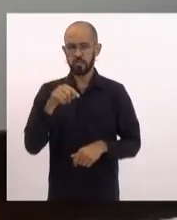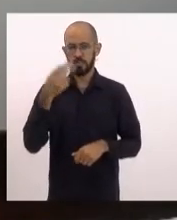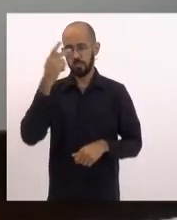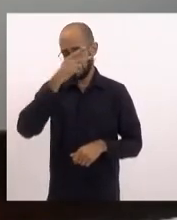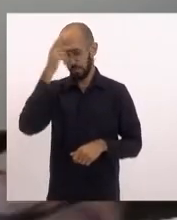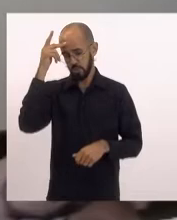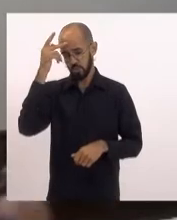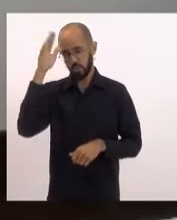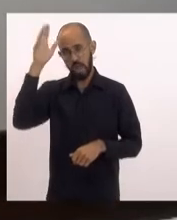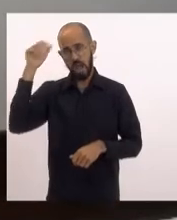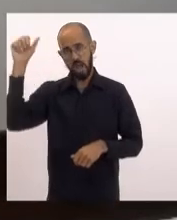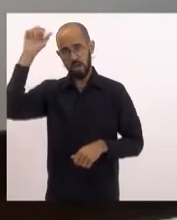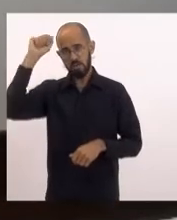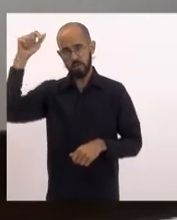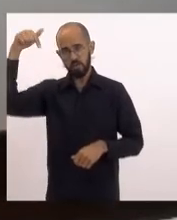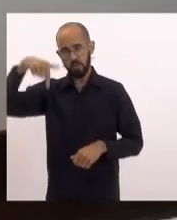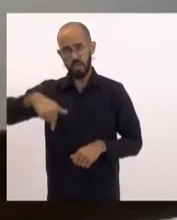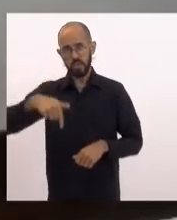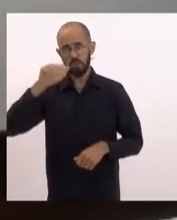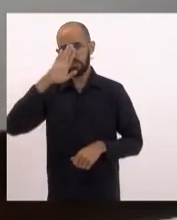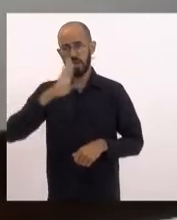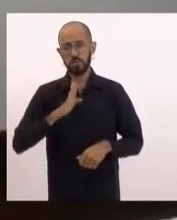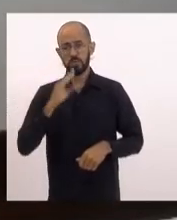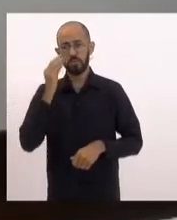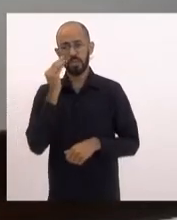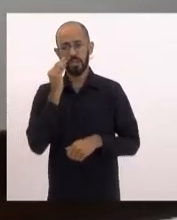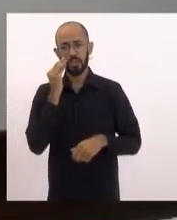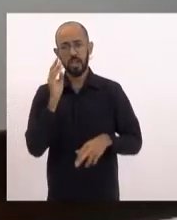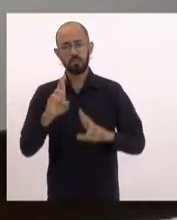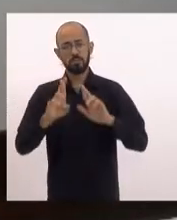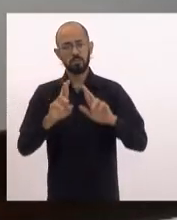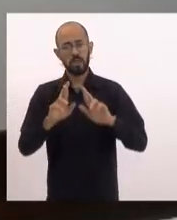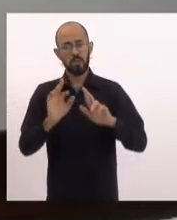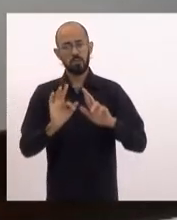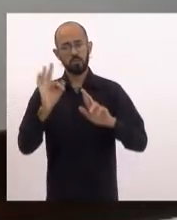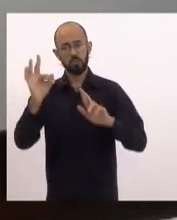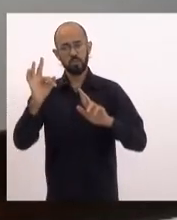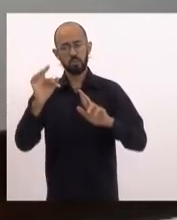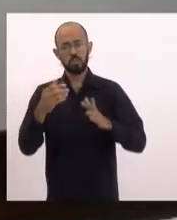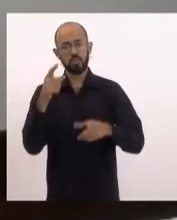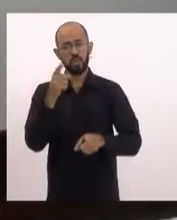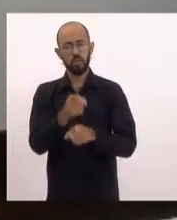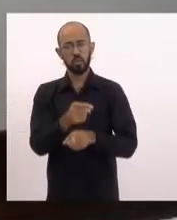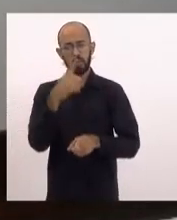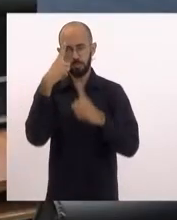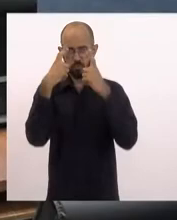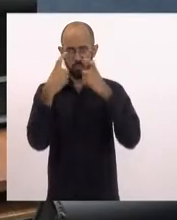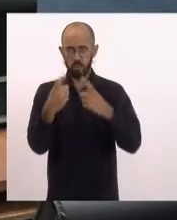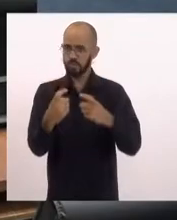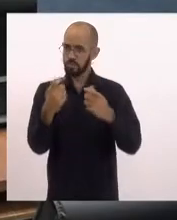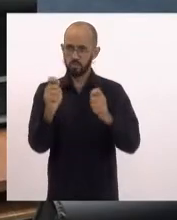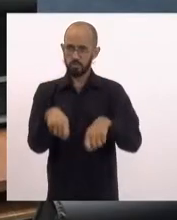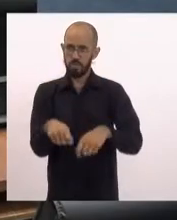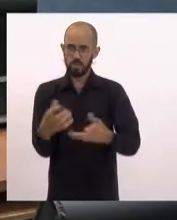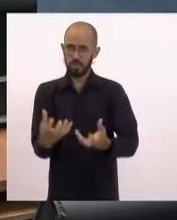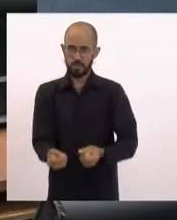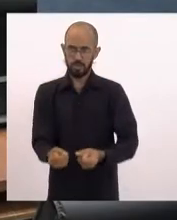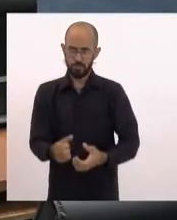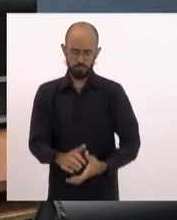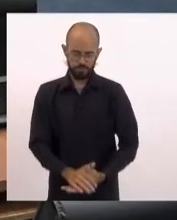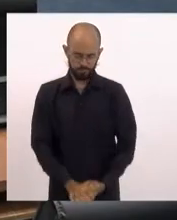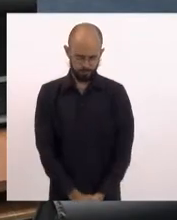com esperança e, infelizmente, encontrou uma violência despropositada e inaceitável. Para discutir.